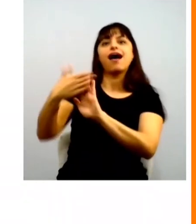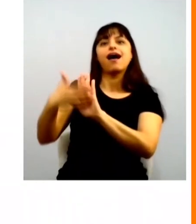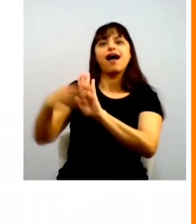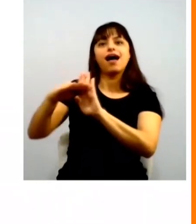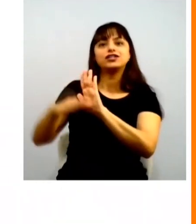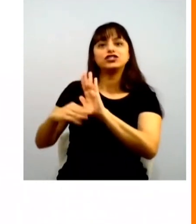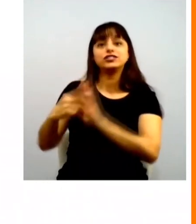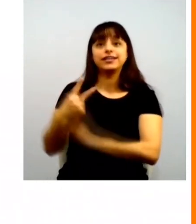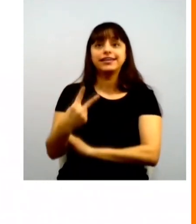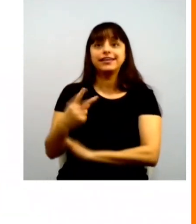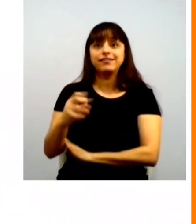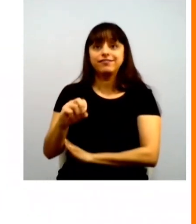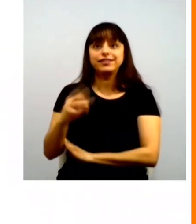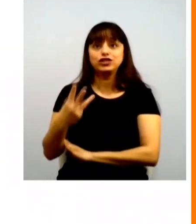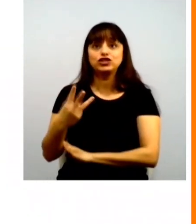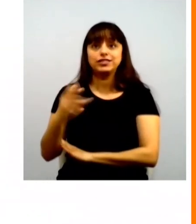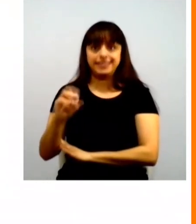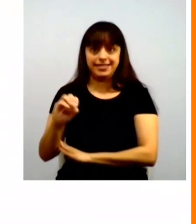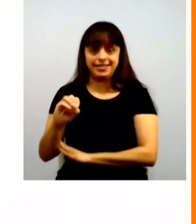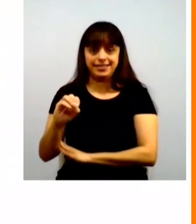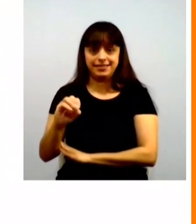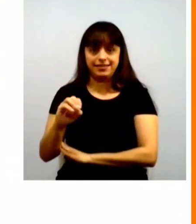informes que fazem alguns países